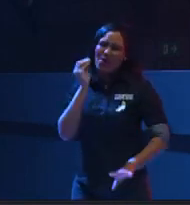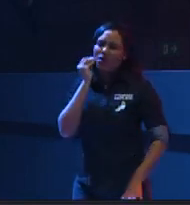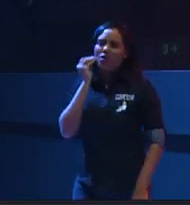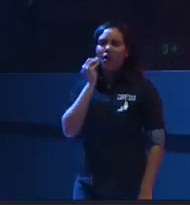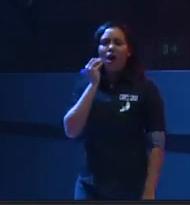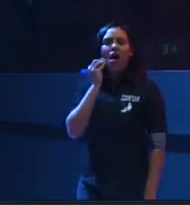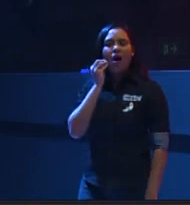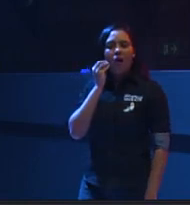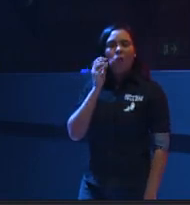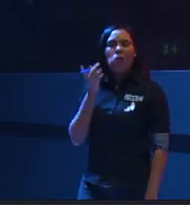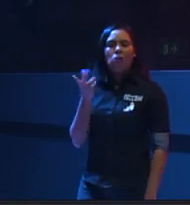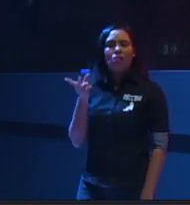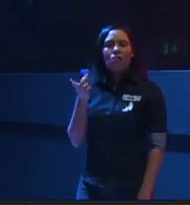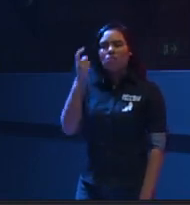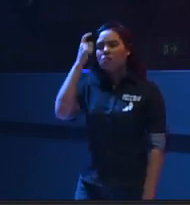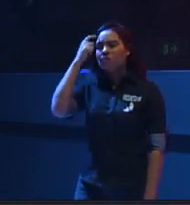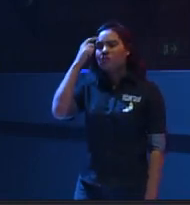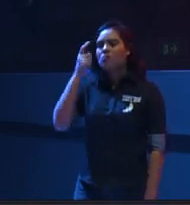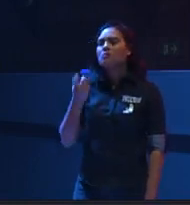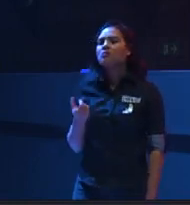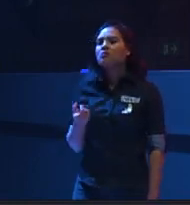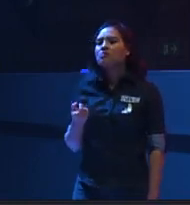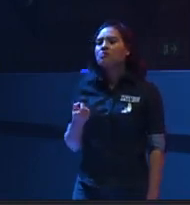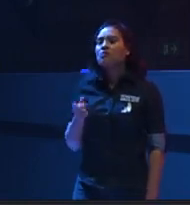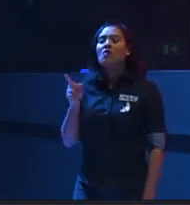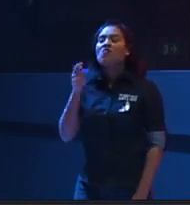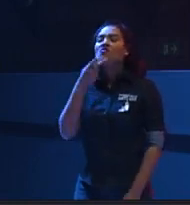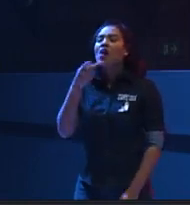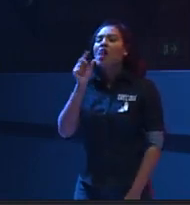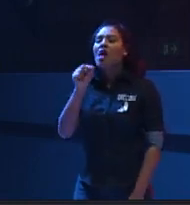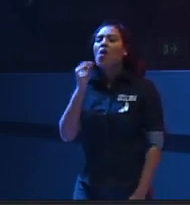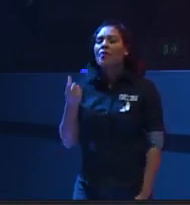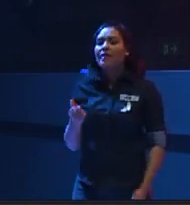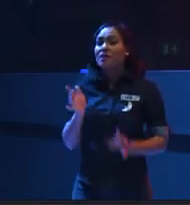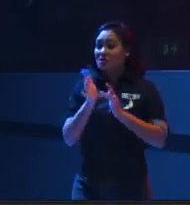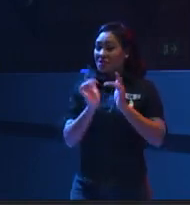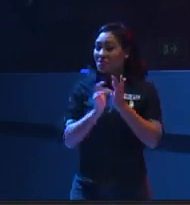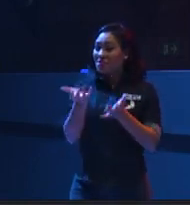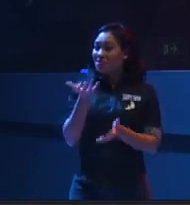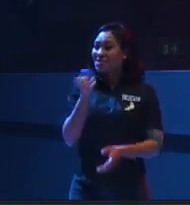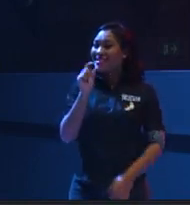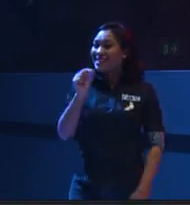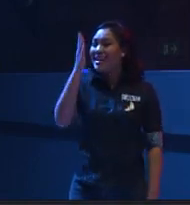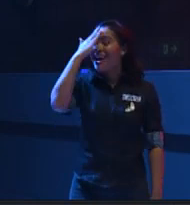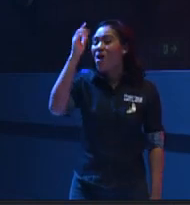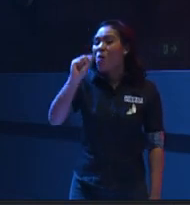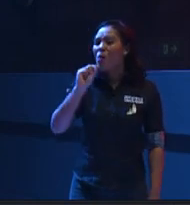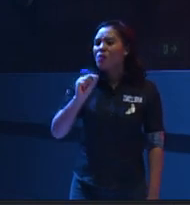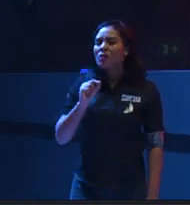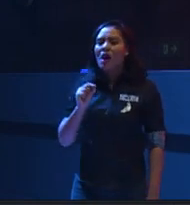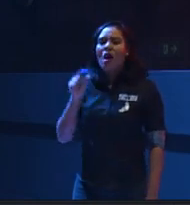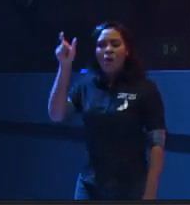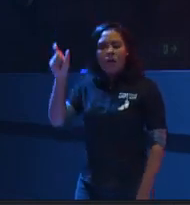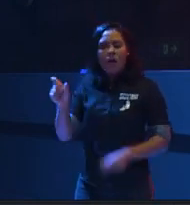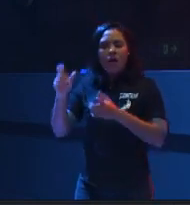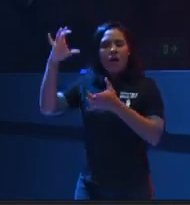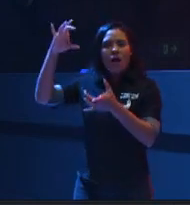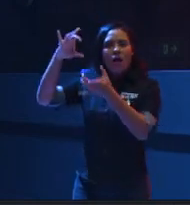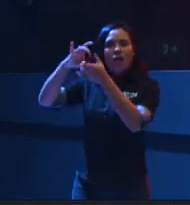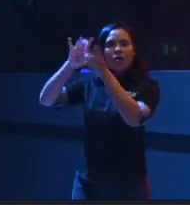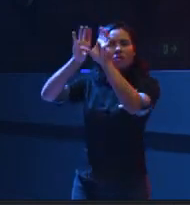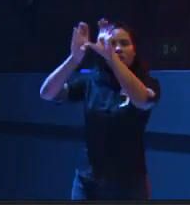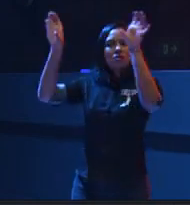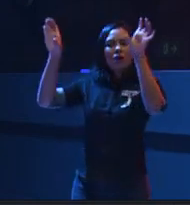discípulo para saber qual é a dele para saber se ele estava antenado com o céu para